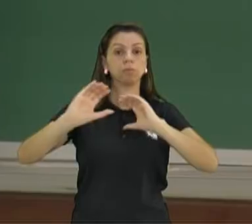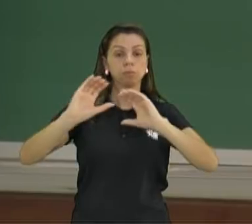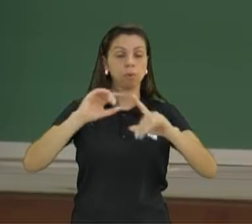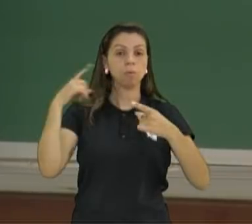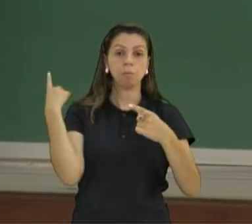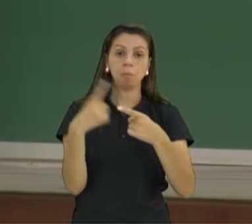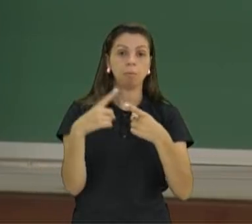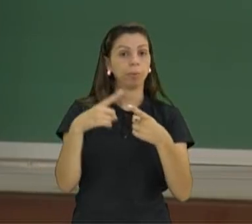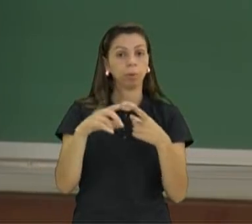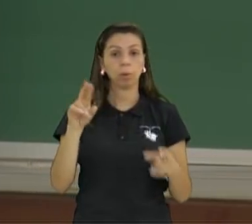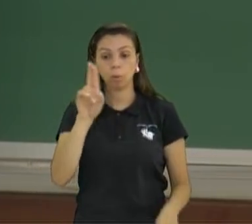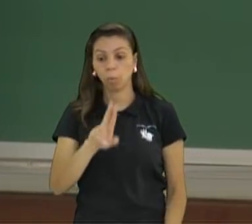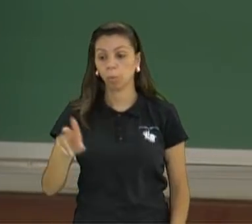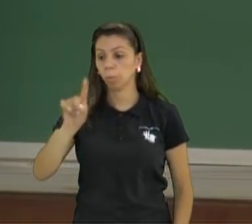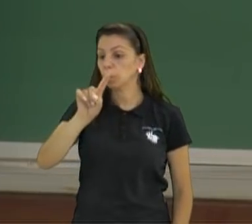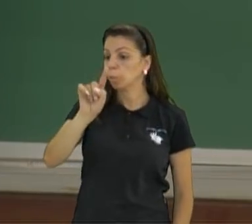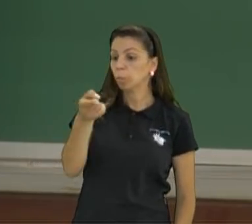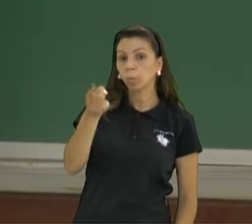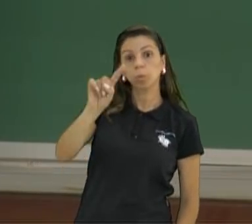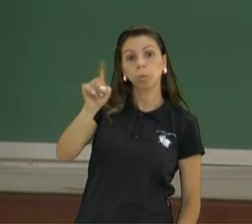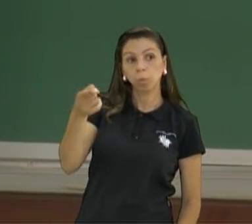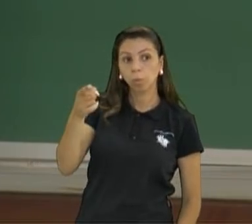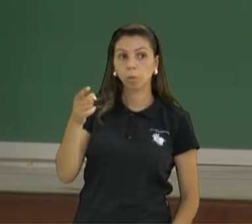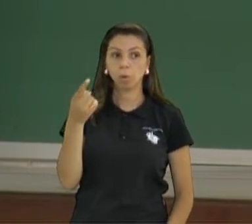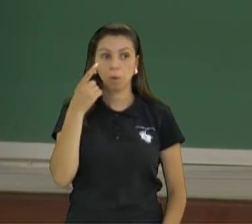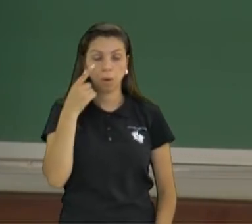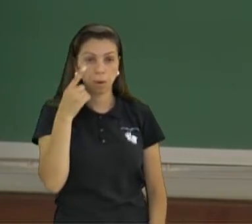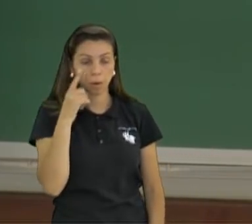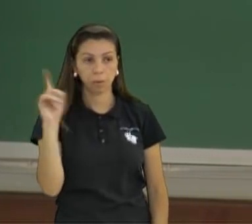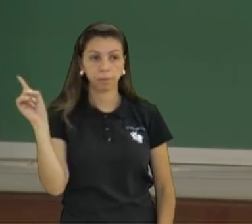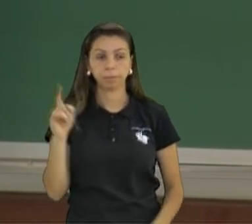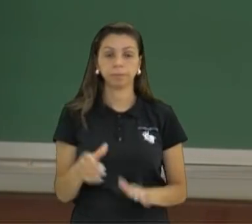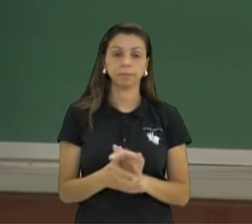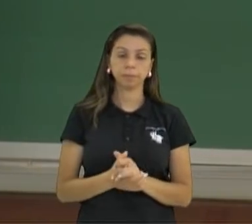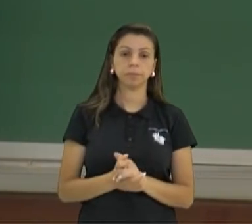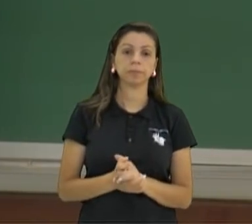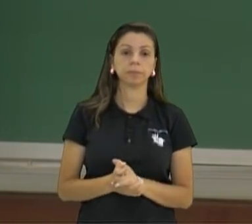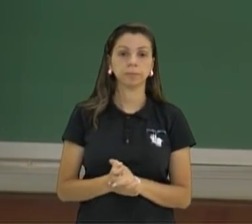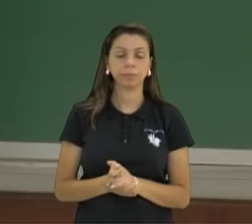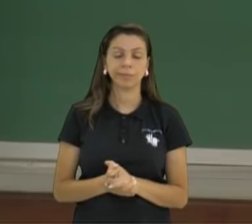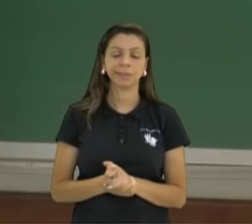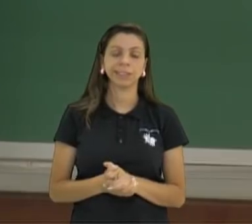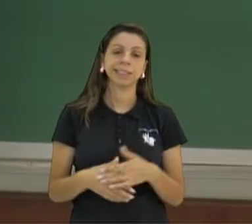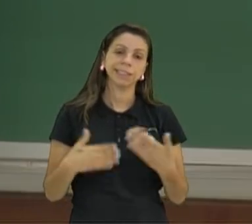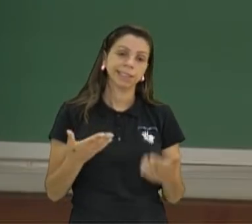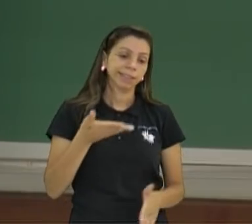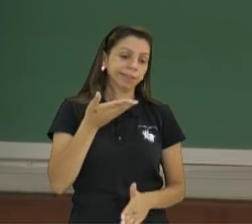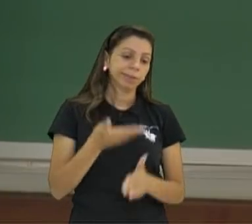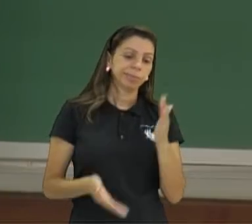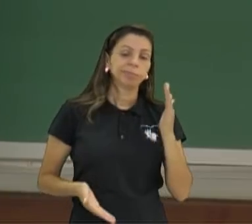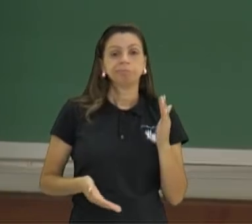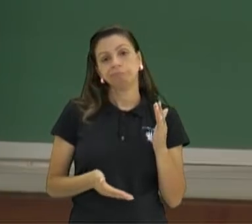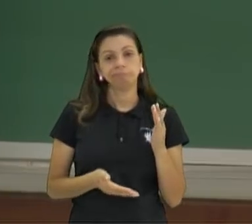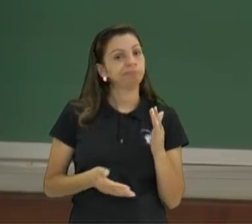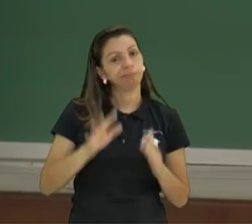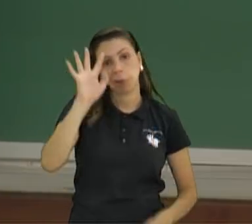por causa do uso da vírgula. Olha isso aqui. Vamos perder. Nada foi resolvido.